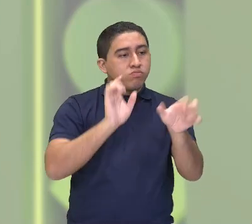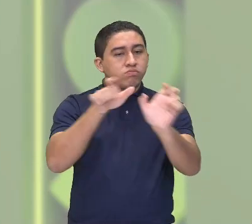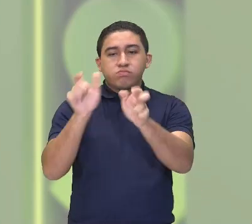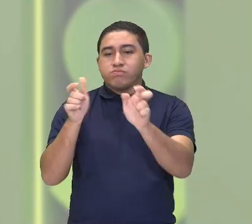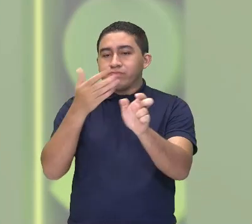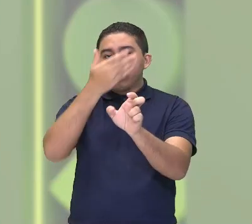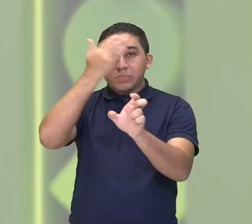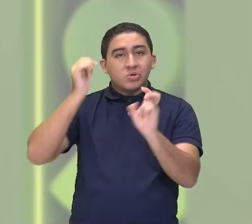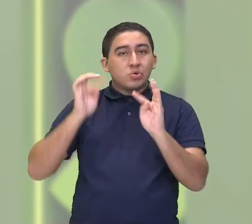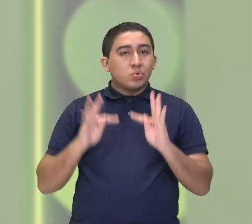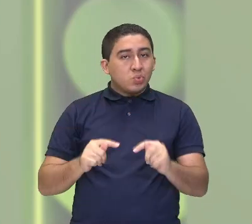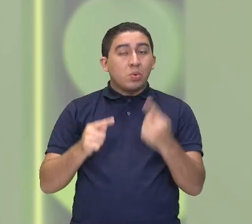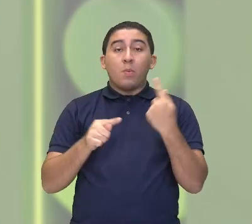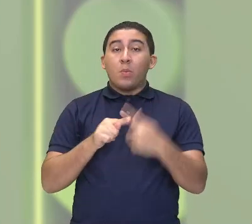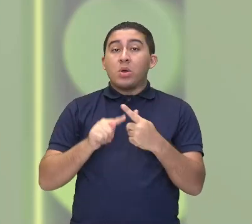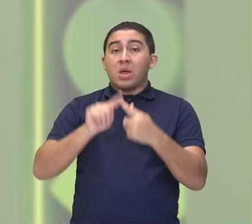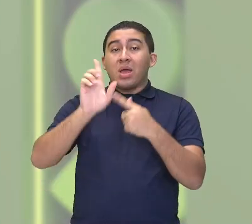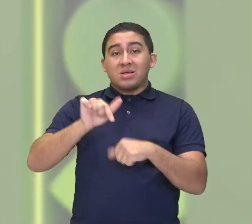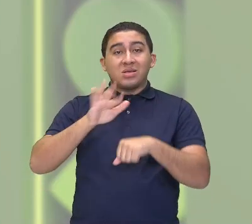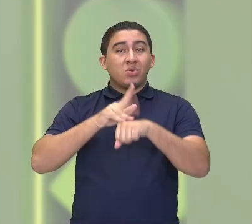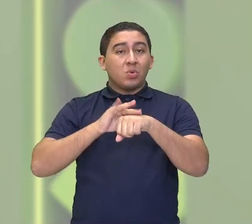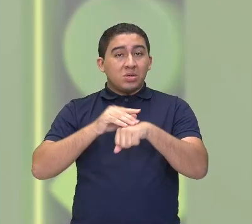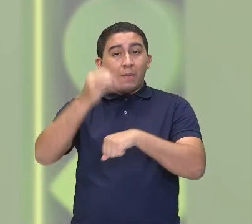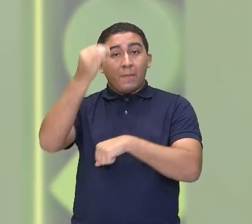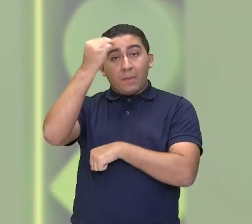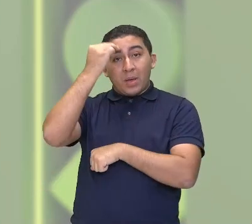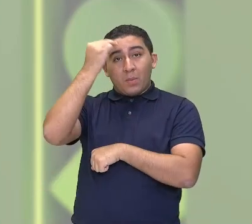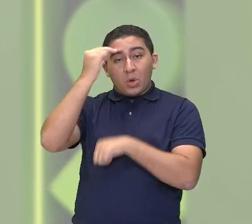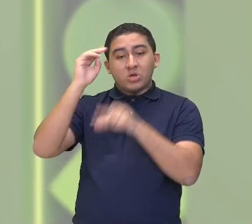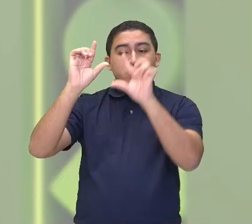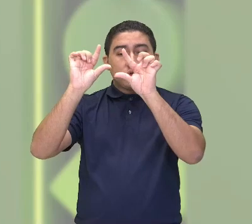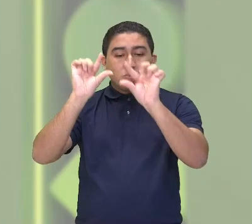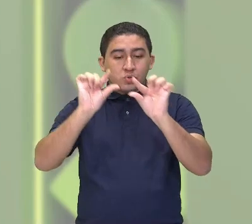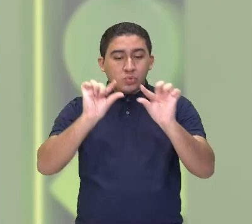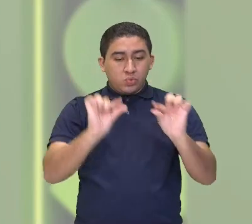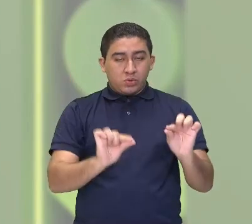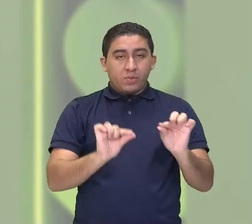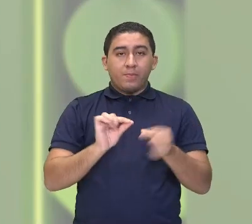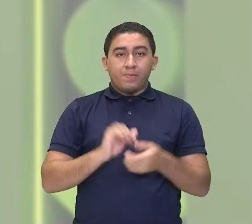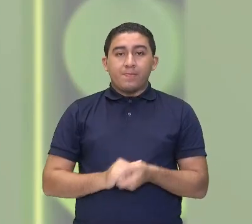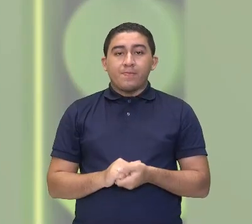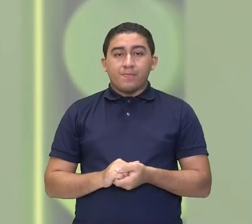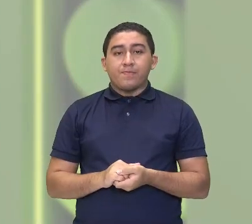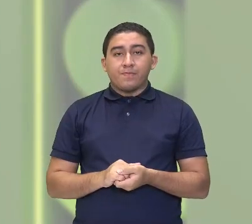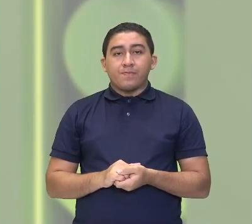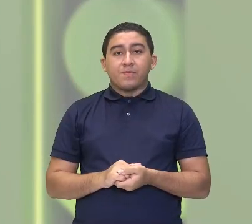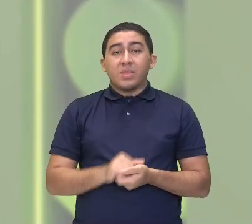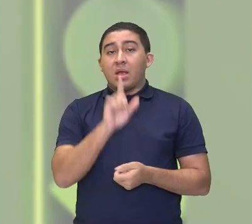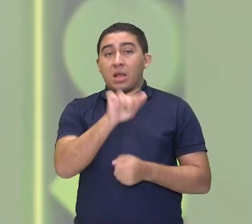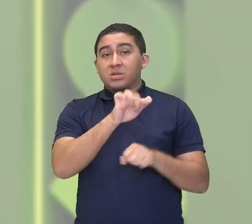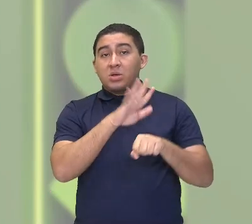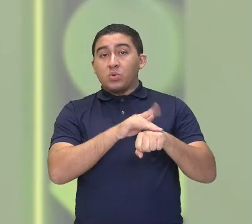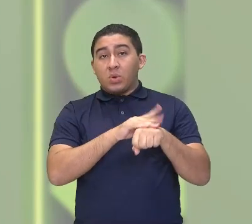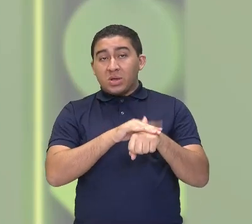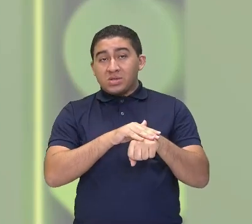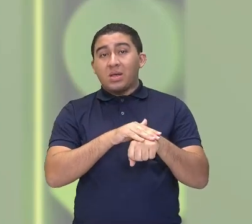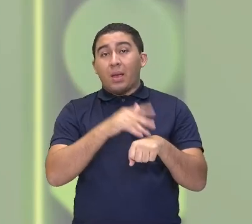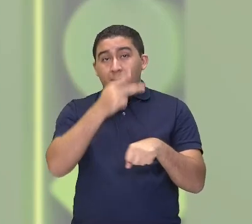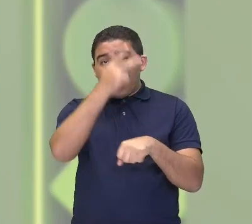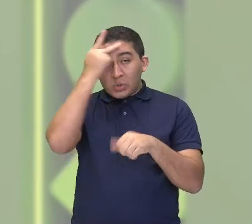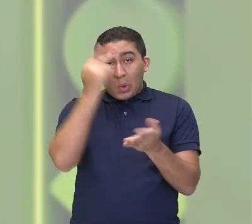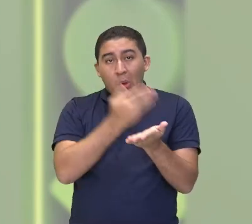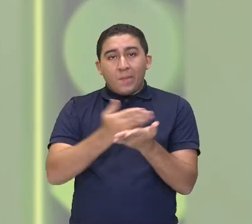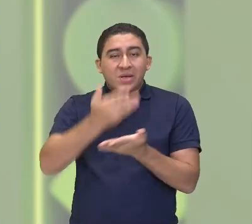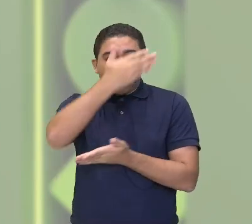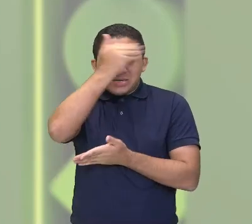né? Justamente por causa dessa diminuição ali da memória, por exemplo. E no caso da doença de Alzheimer, acaba sendo ainda